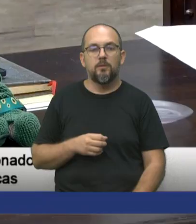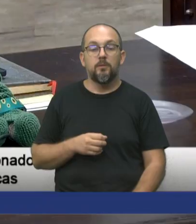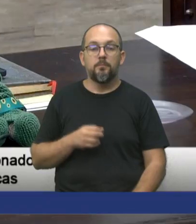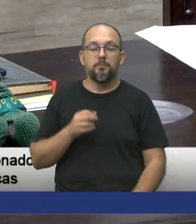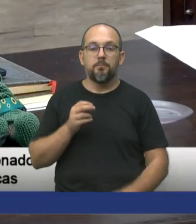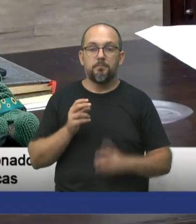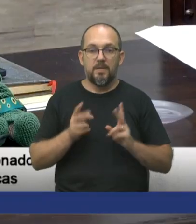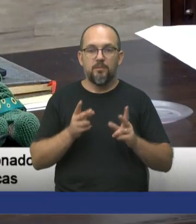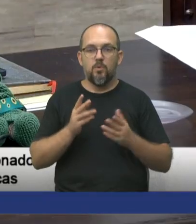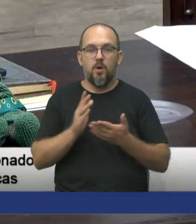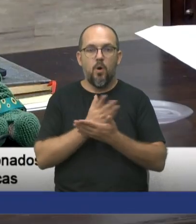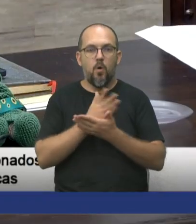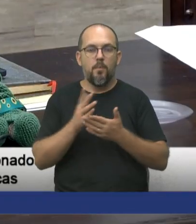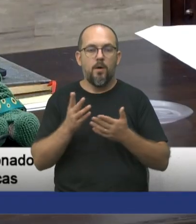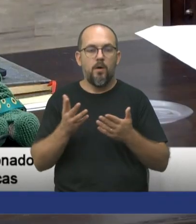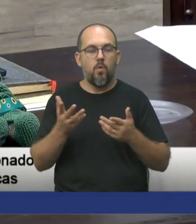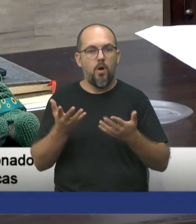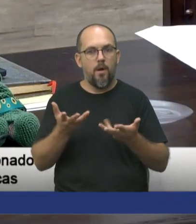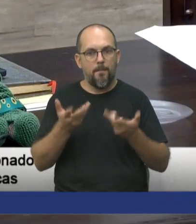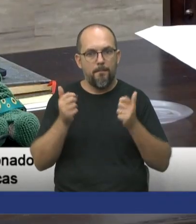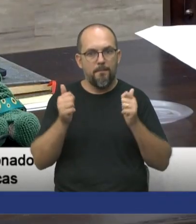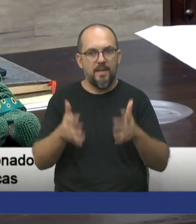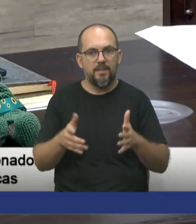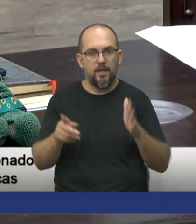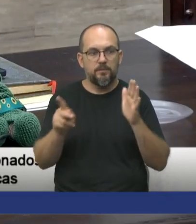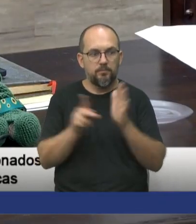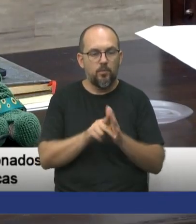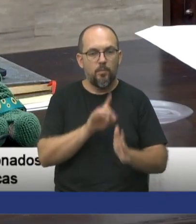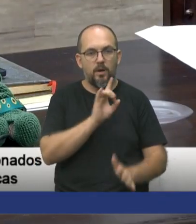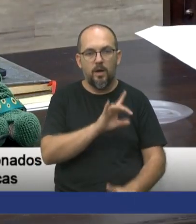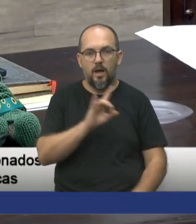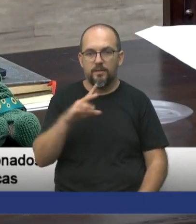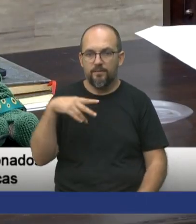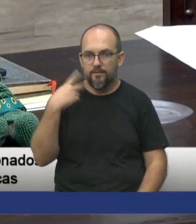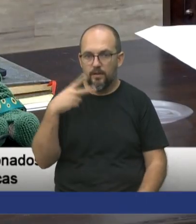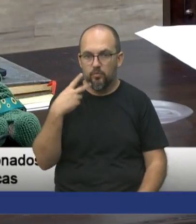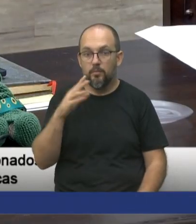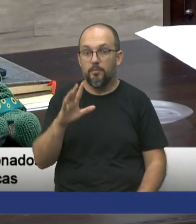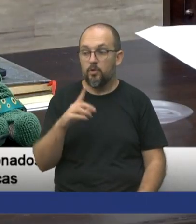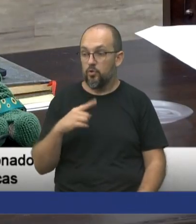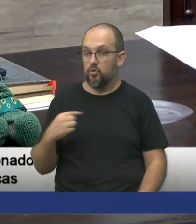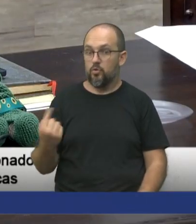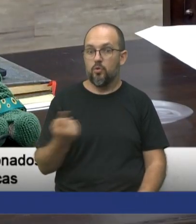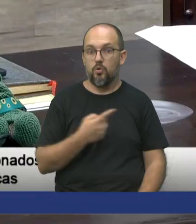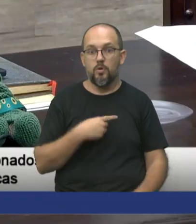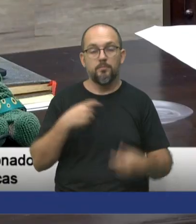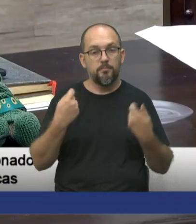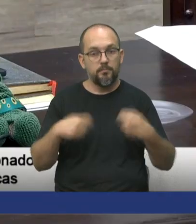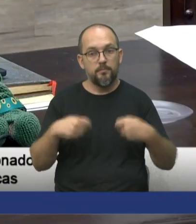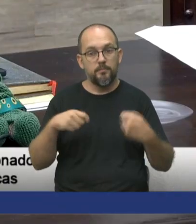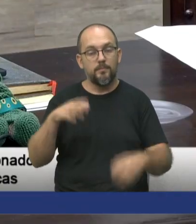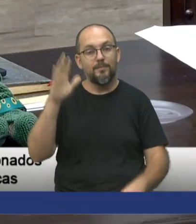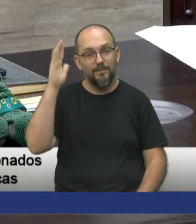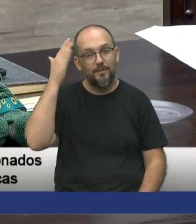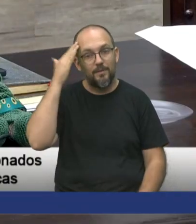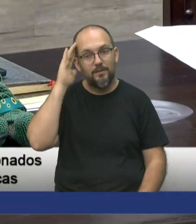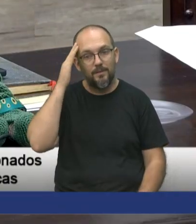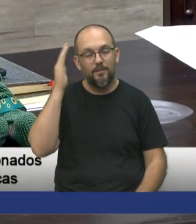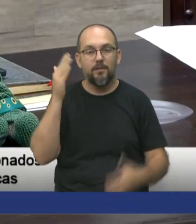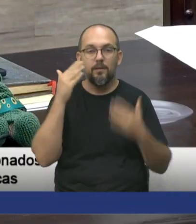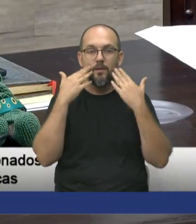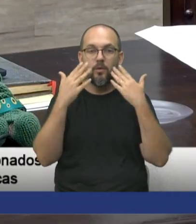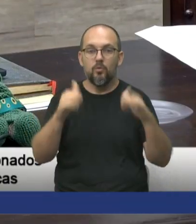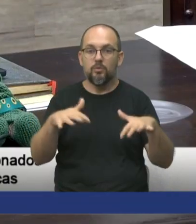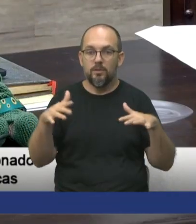algumas habilidades específicas dos vereadores, nós precisamos entender, e é a audiência pública que traz